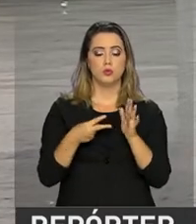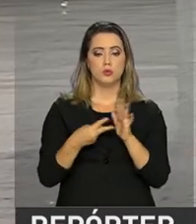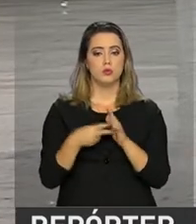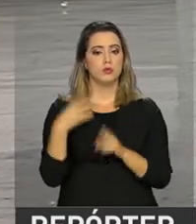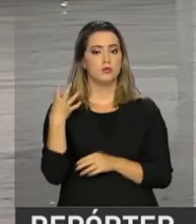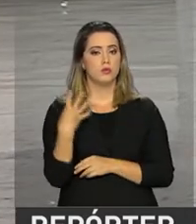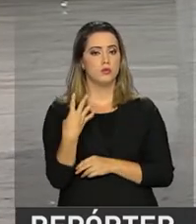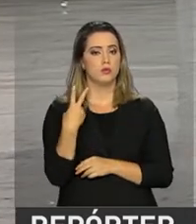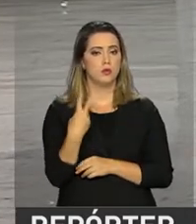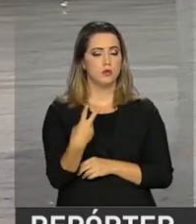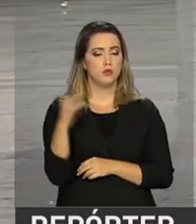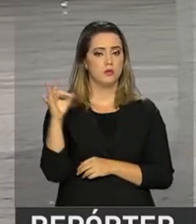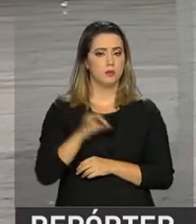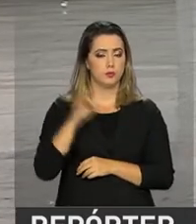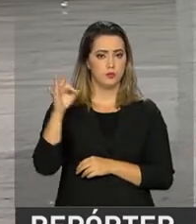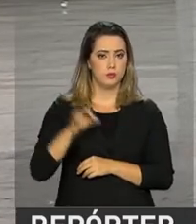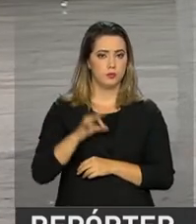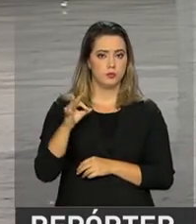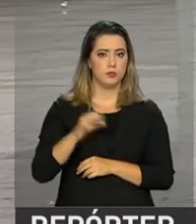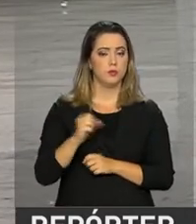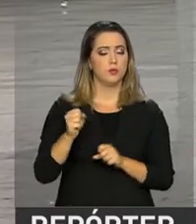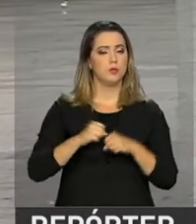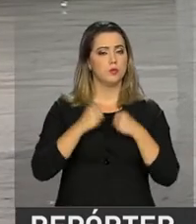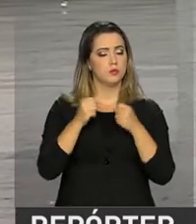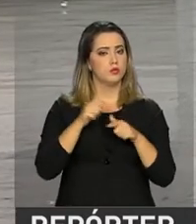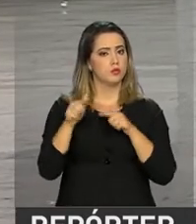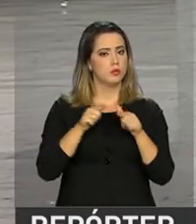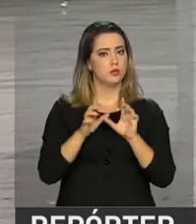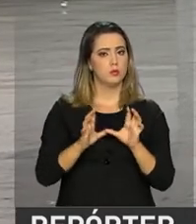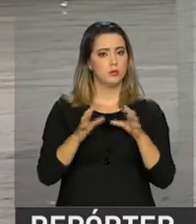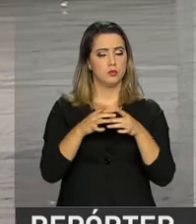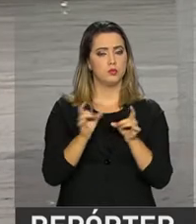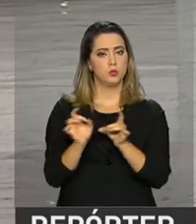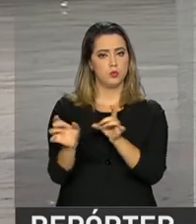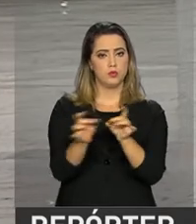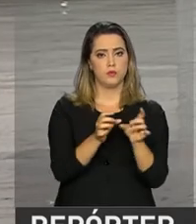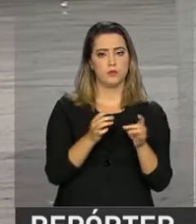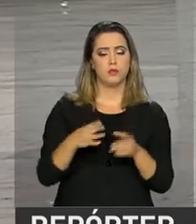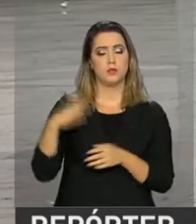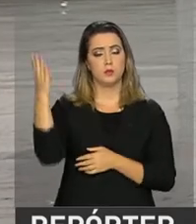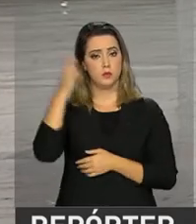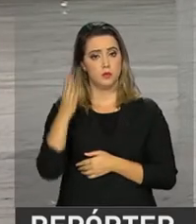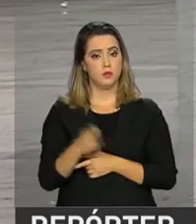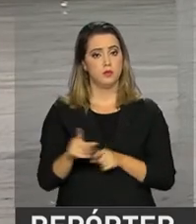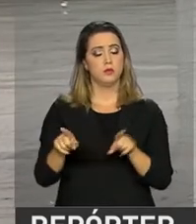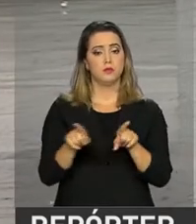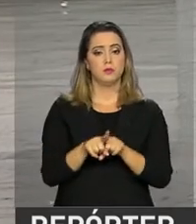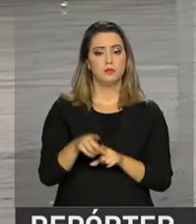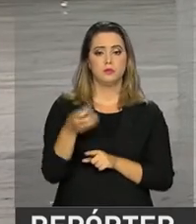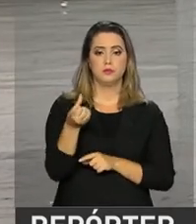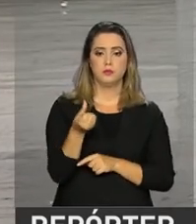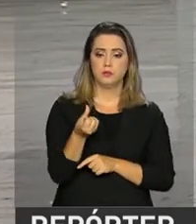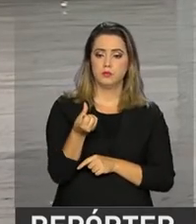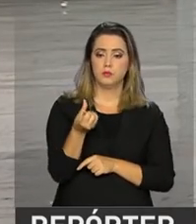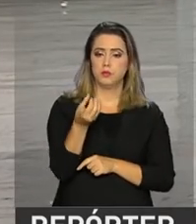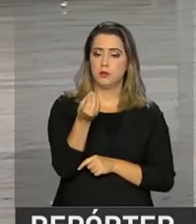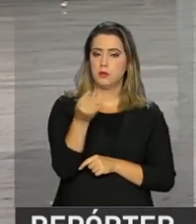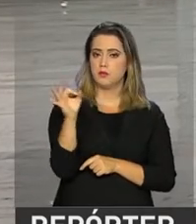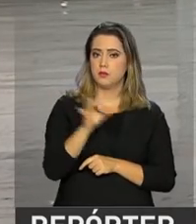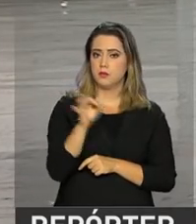42 por cento da força de trabalho no comércio varejista brasileiro e por 60% das